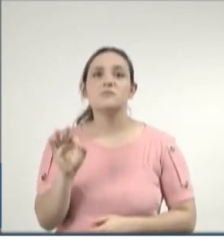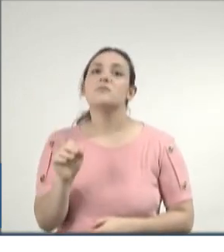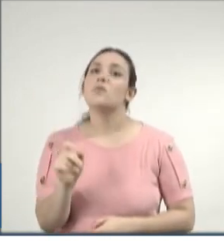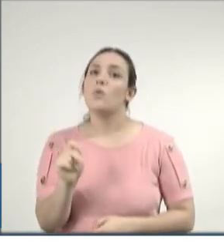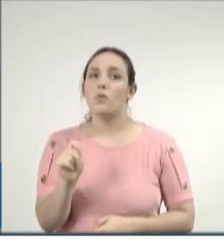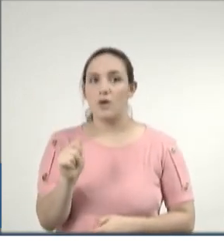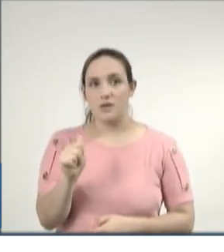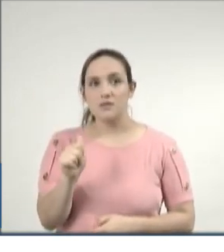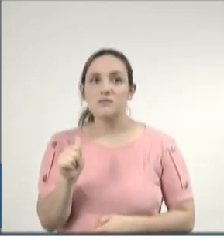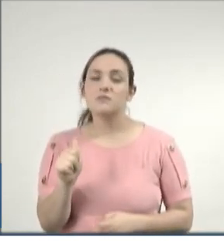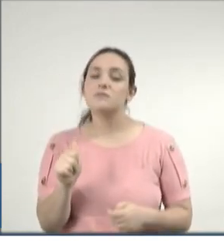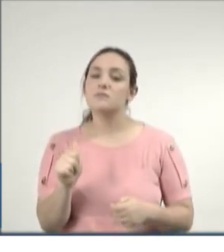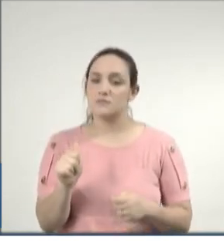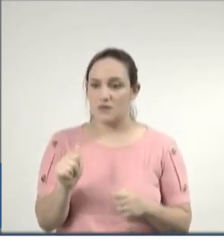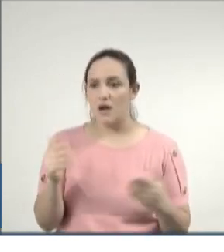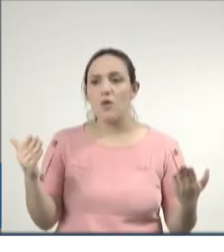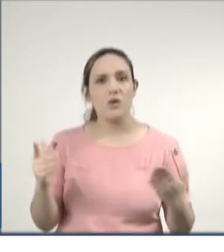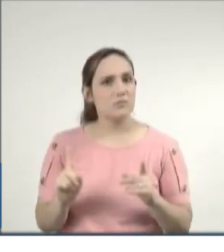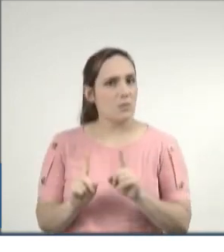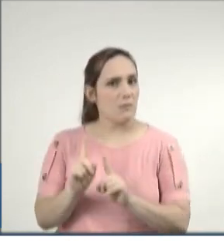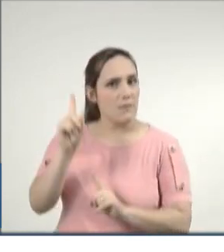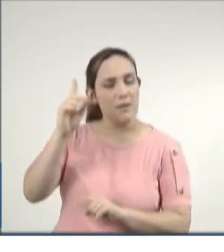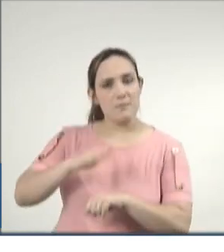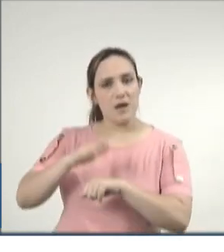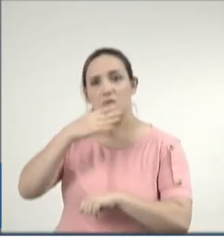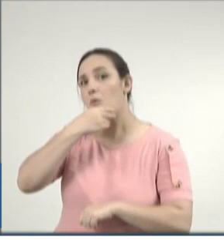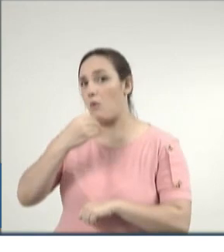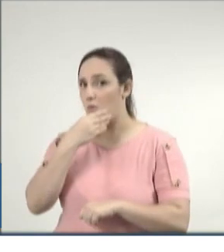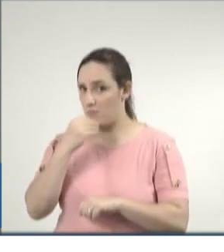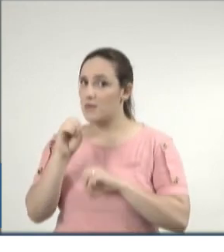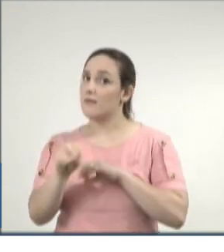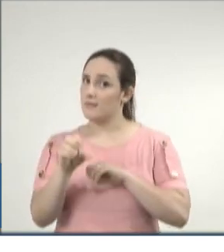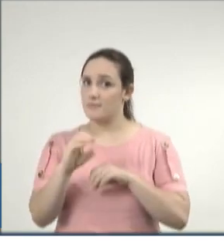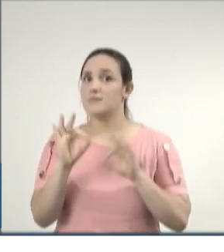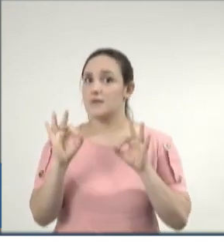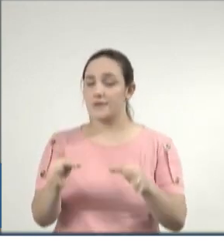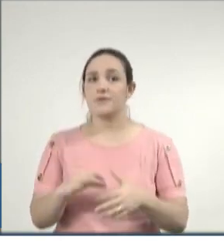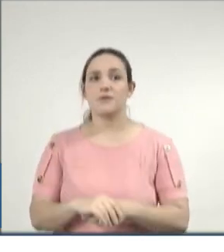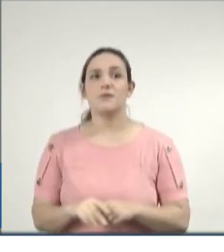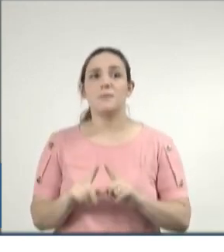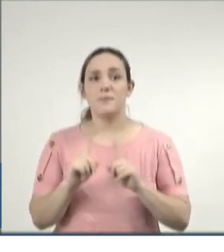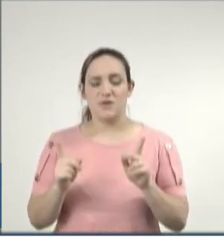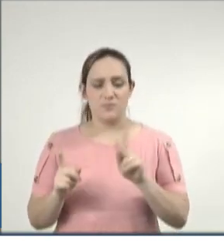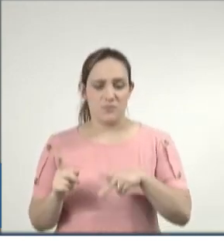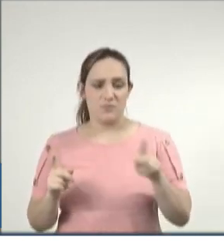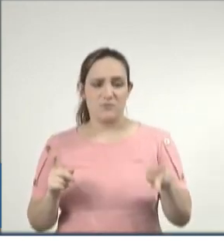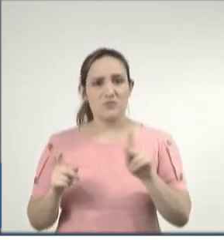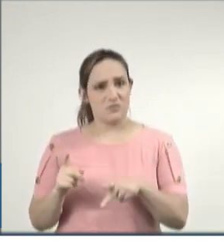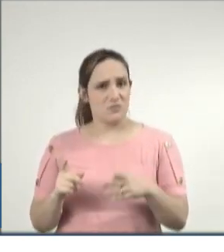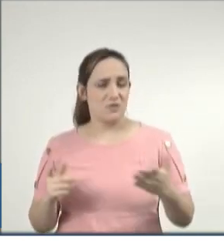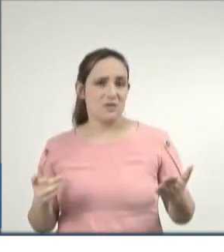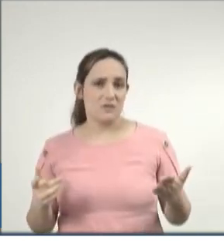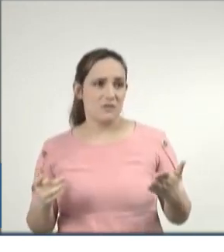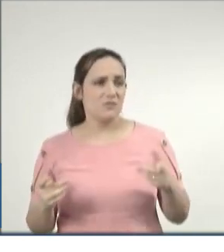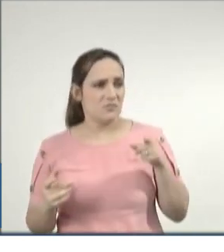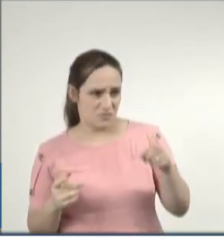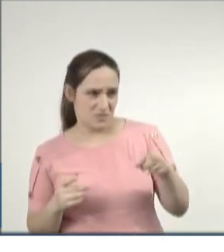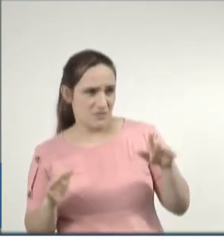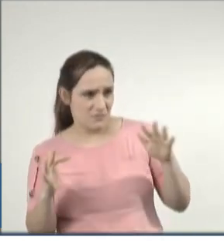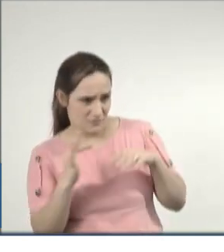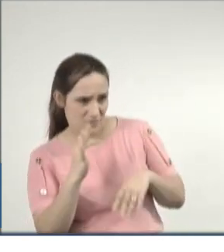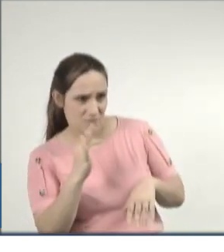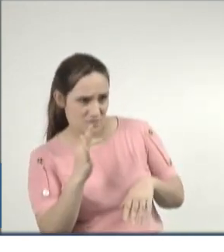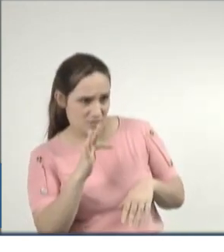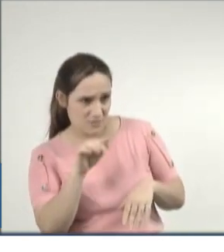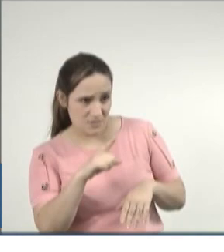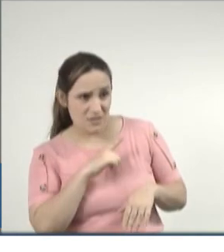tendo um número maior de homens dando aulas, né? Mas, professora, você é da universidade, né? Lá nos